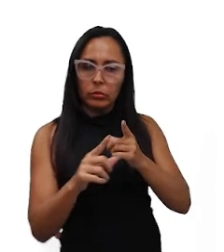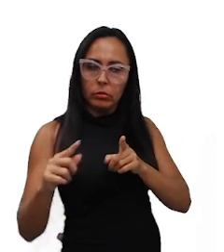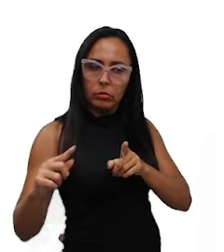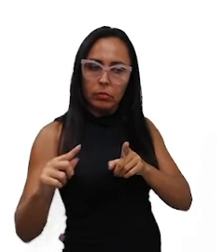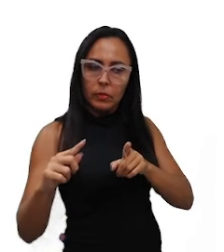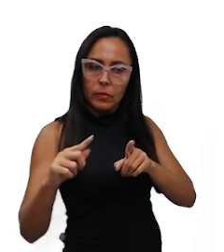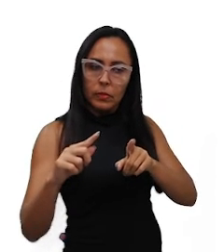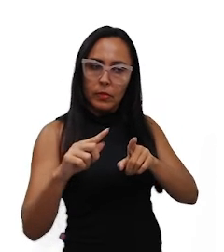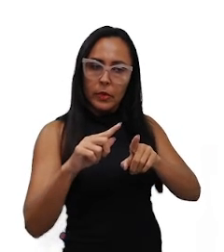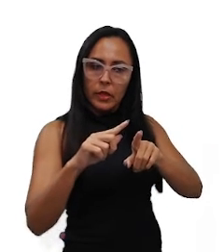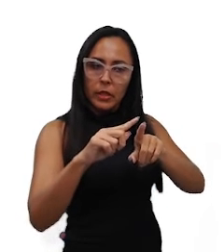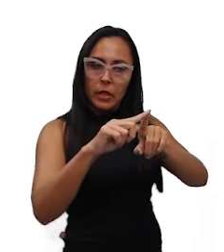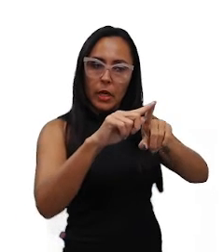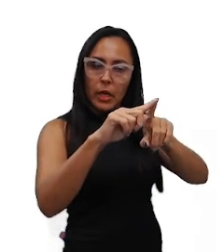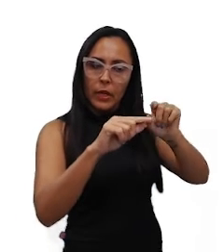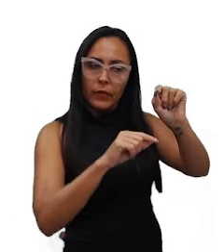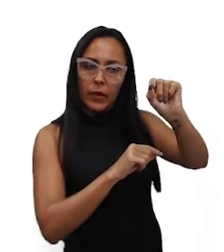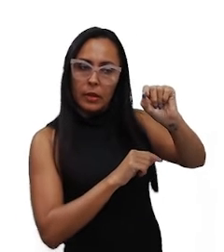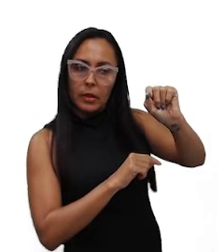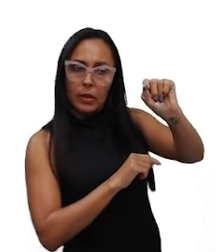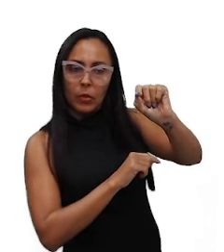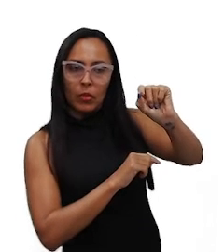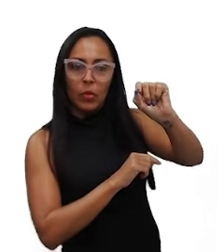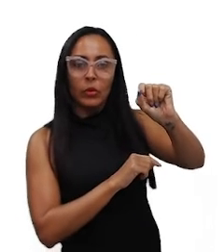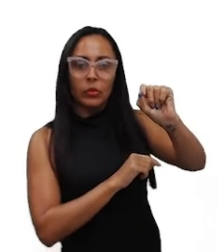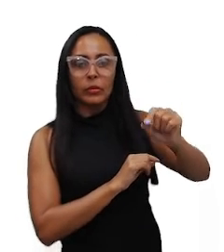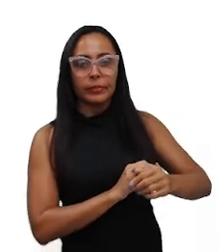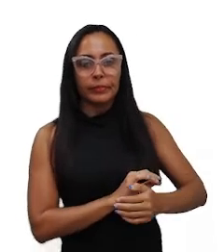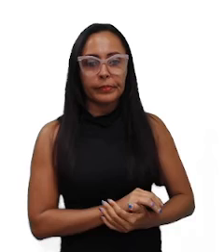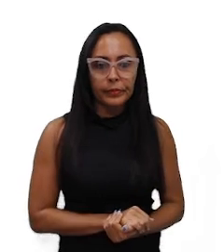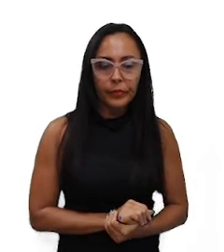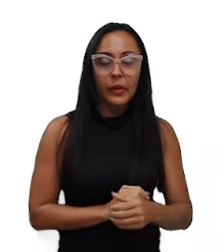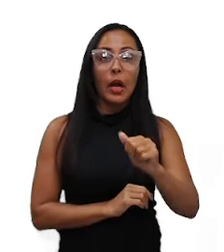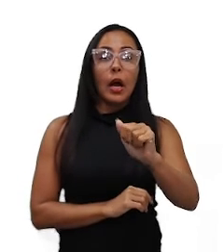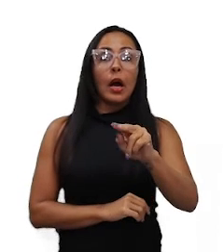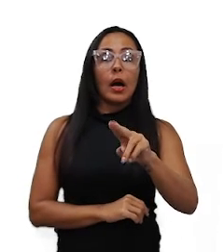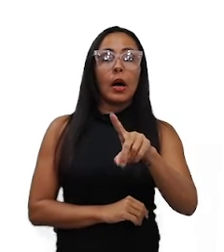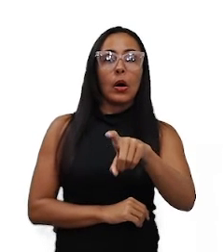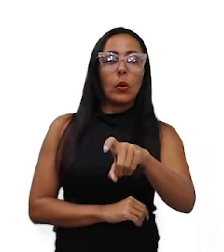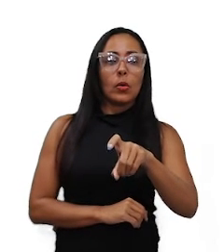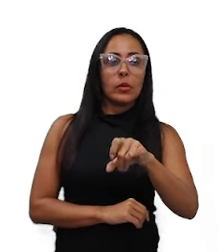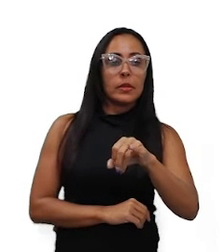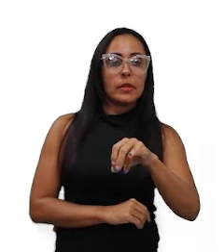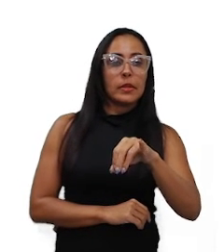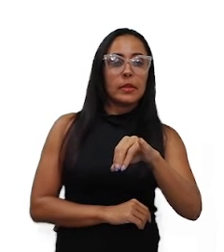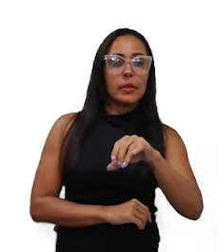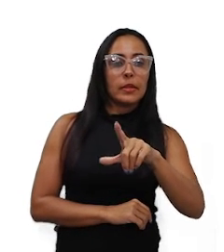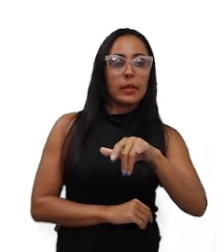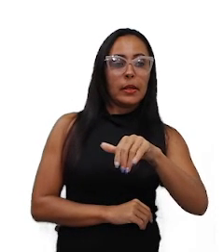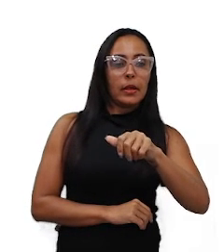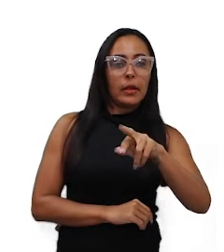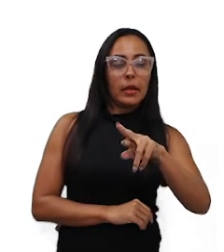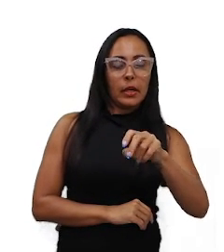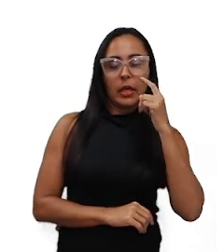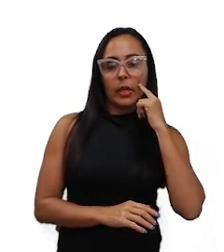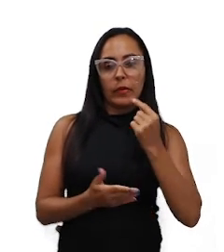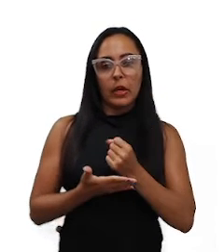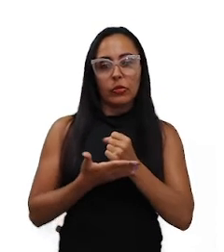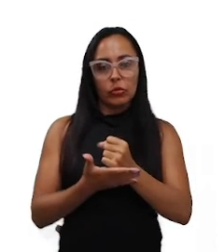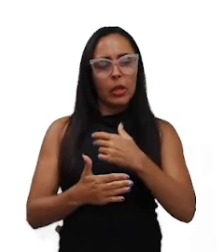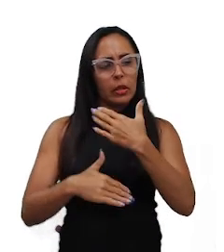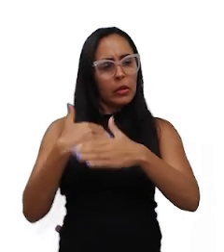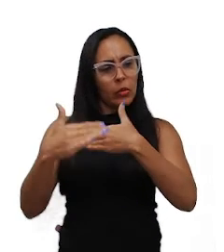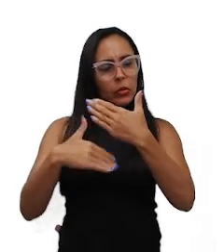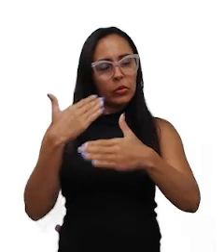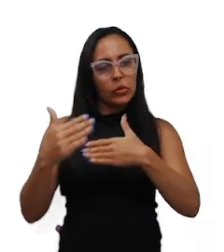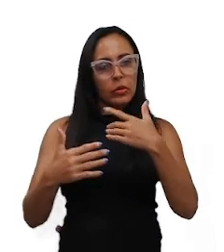vai gerar um ponto. Esse ponto eu vou chamar de ponto auxiliar, que ele vai me ajudar na construção dos demais